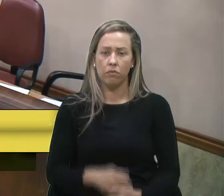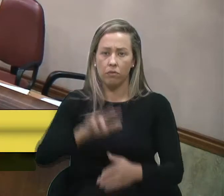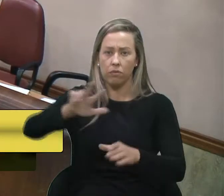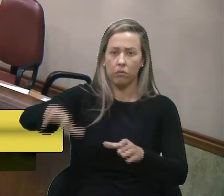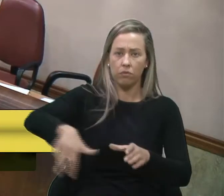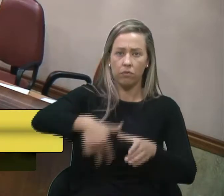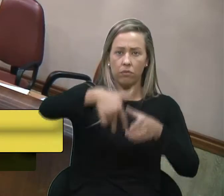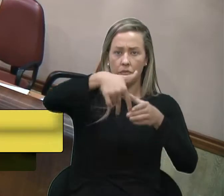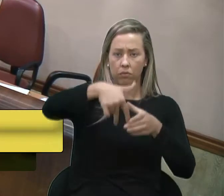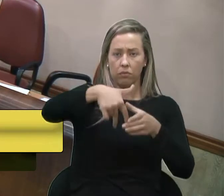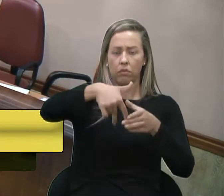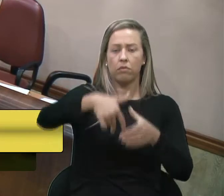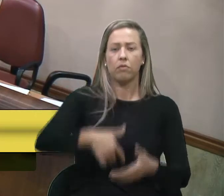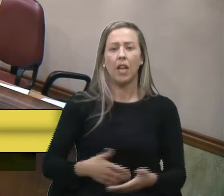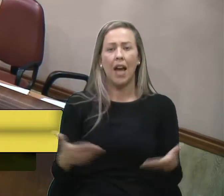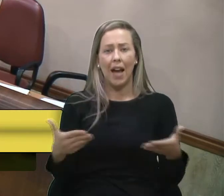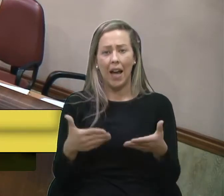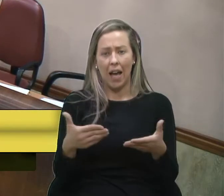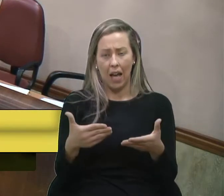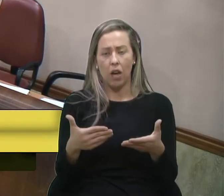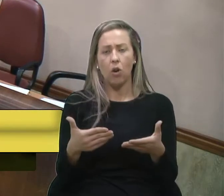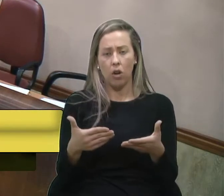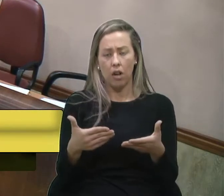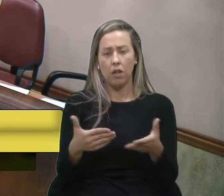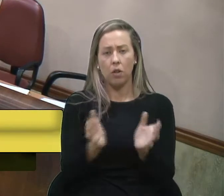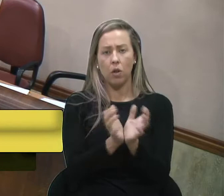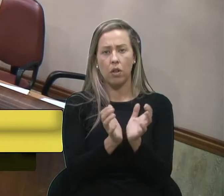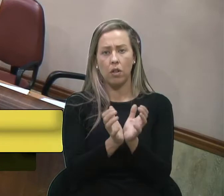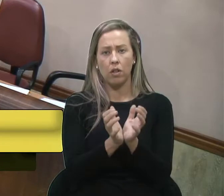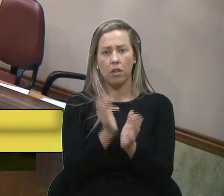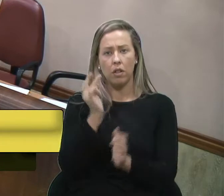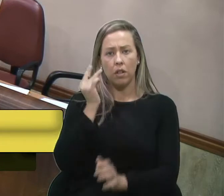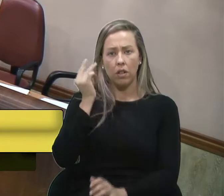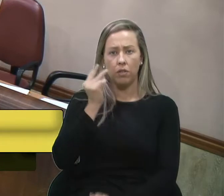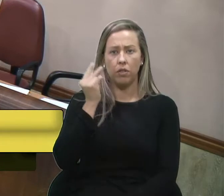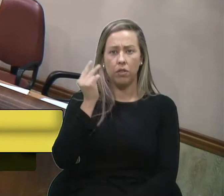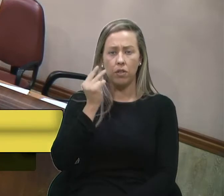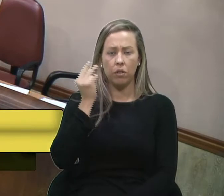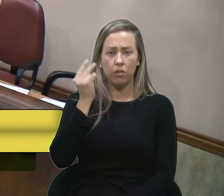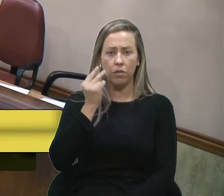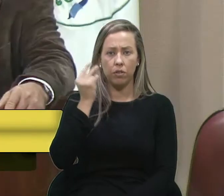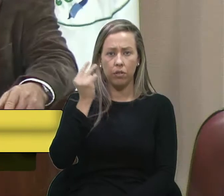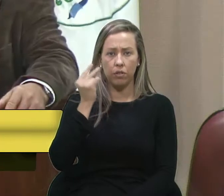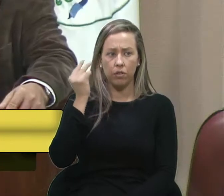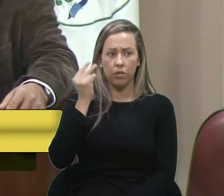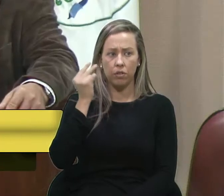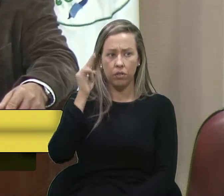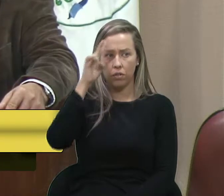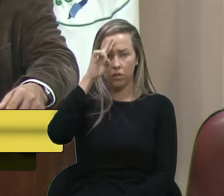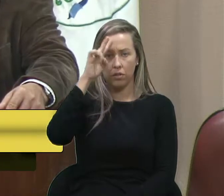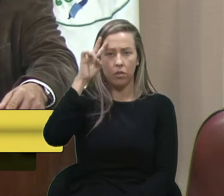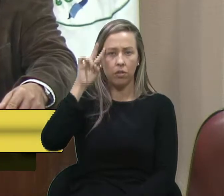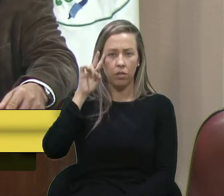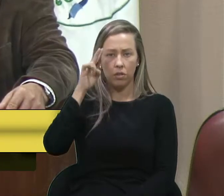Com a palavra, então, nobre colega, vereador Velocino Ues.